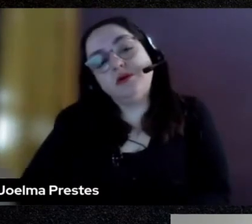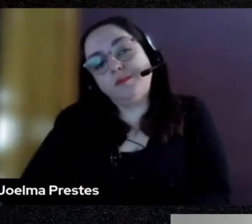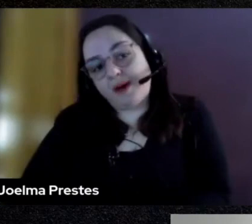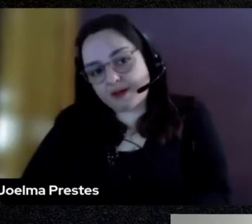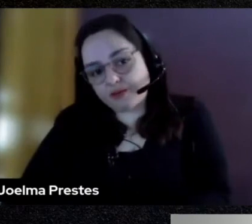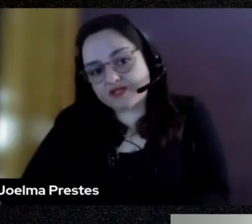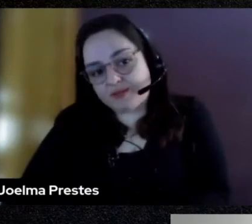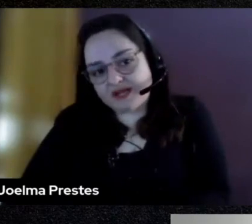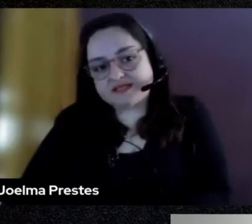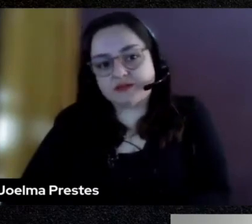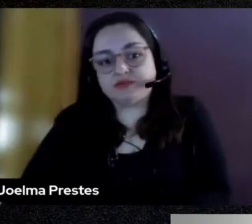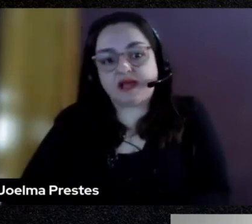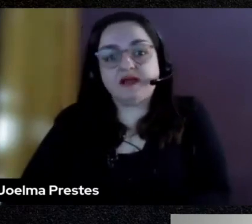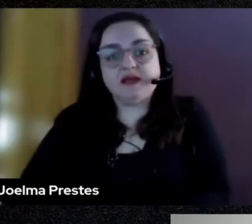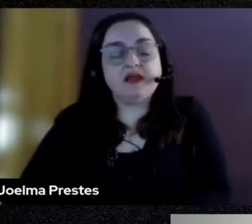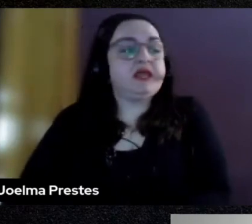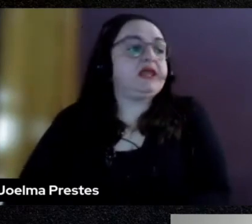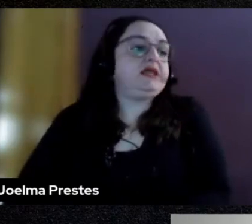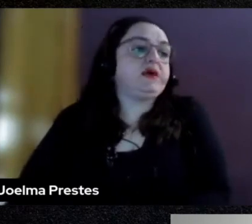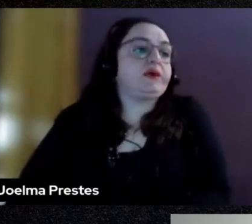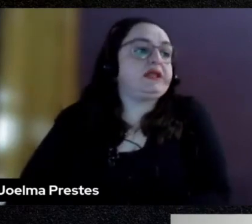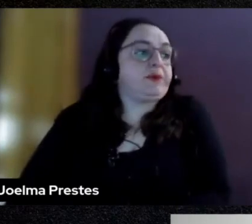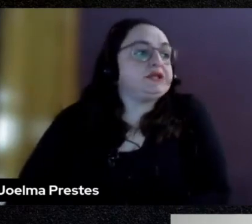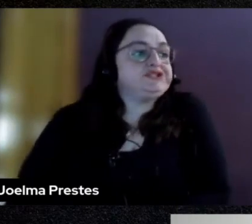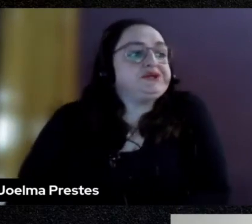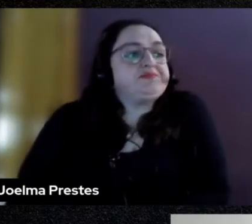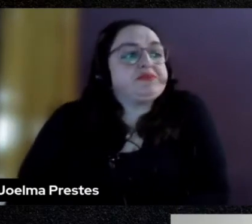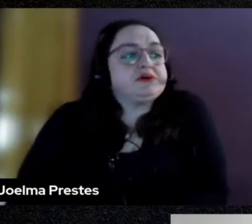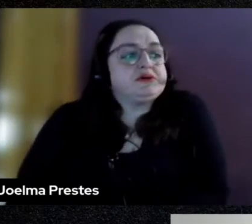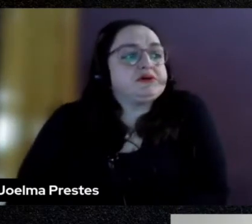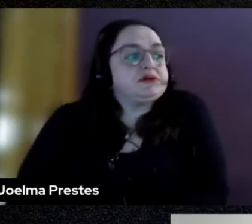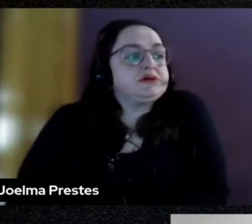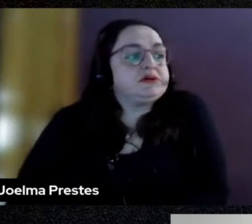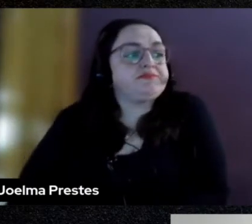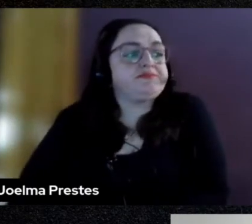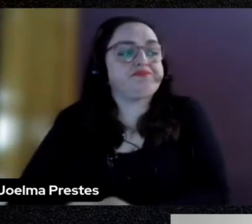achado para a nossa aplicação, tá? Então, ela pode.